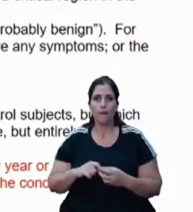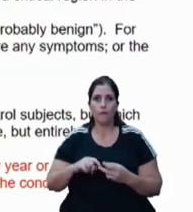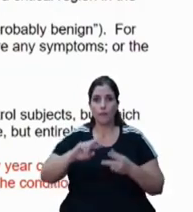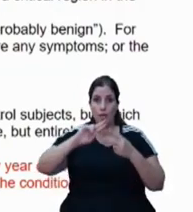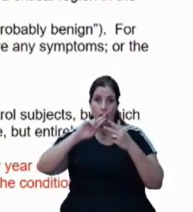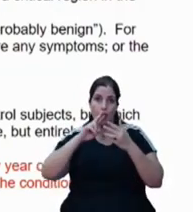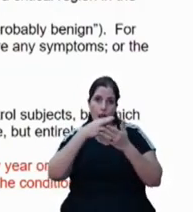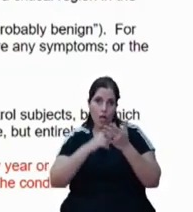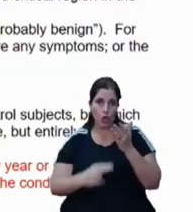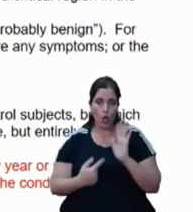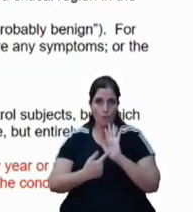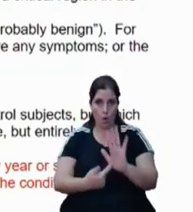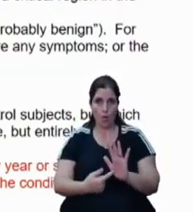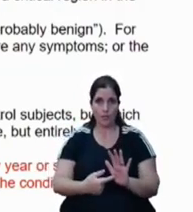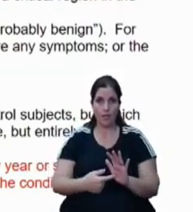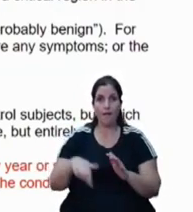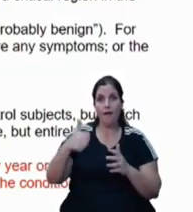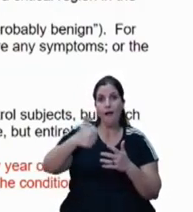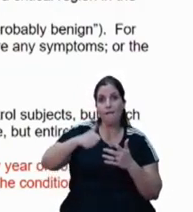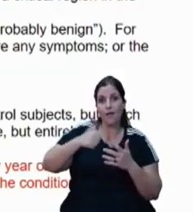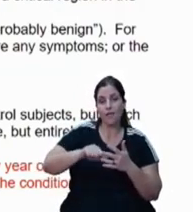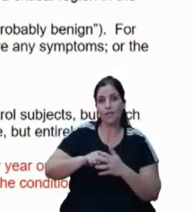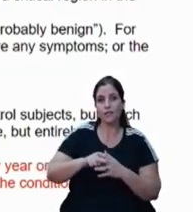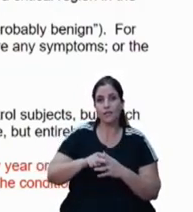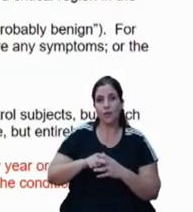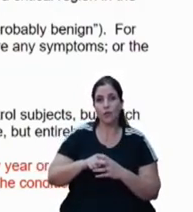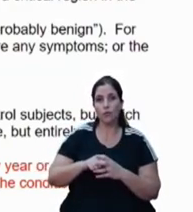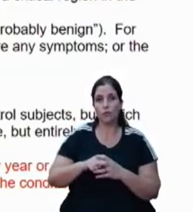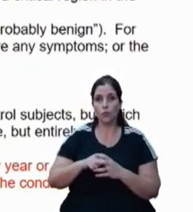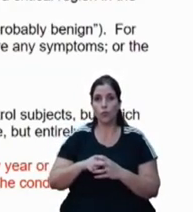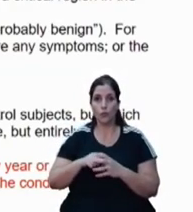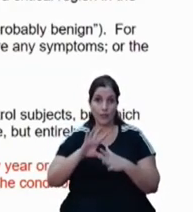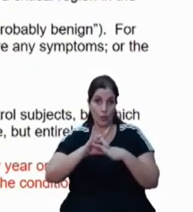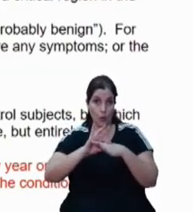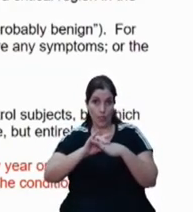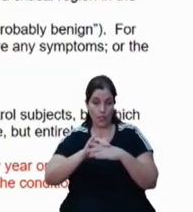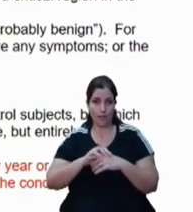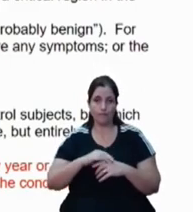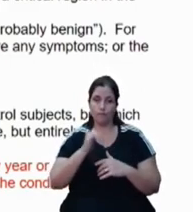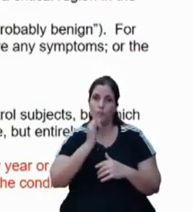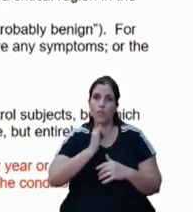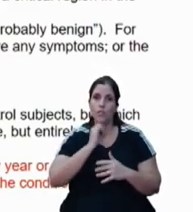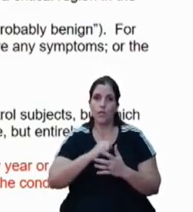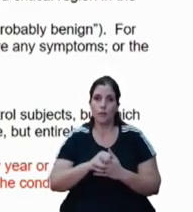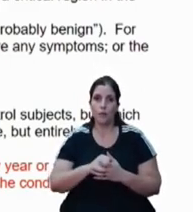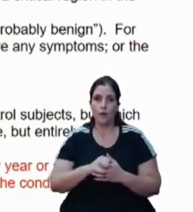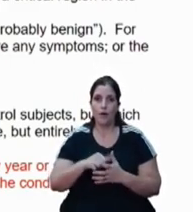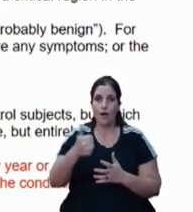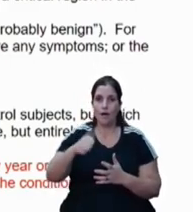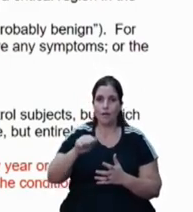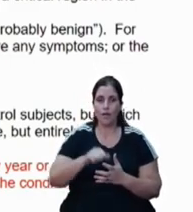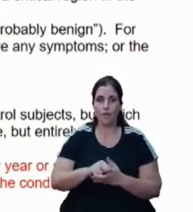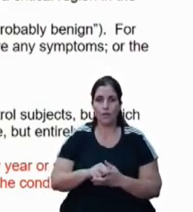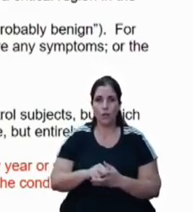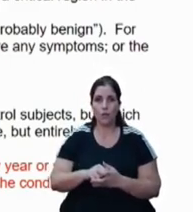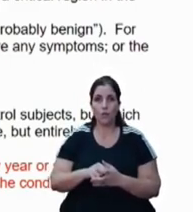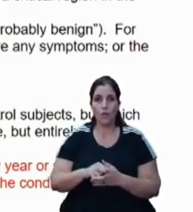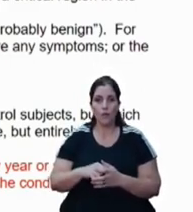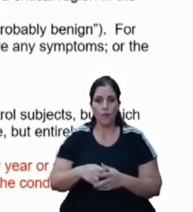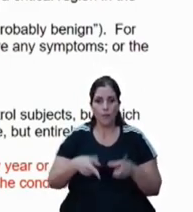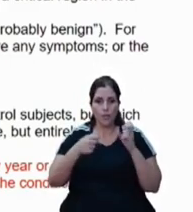Relatórios indicam que a variação é provavelmente patogênica. Por exemplo, a variação foi relatada